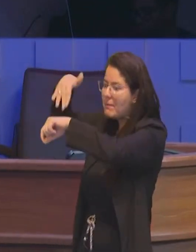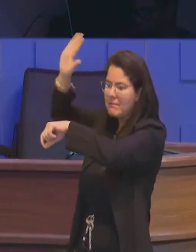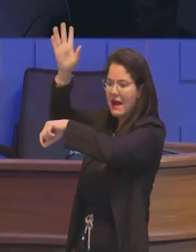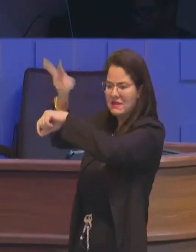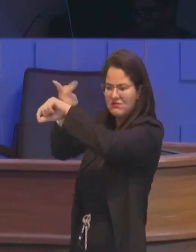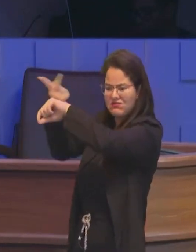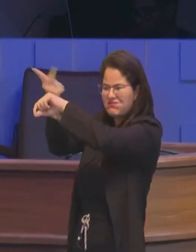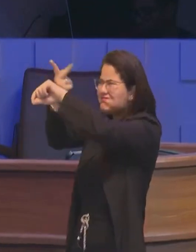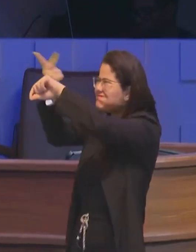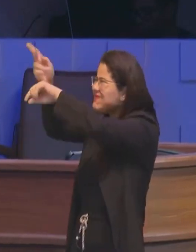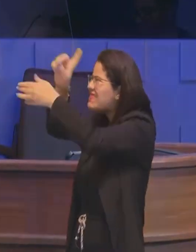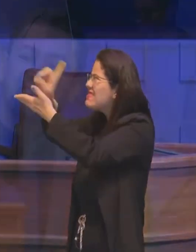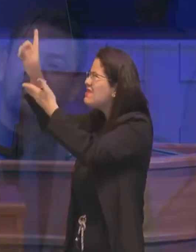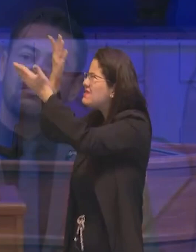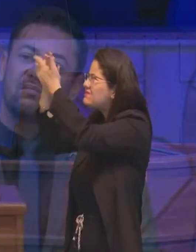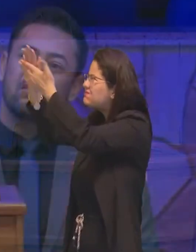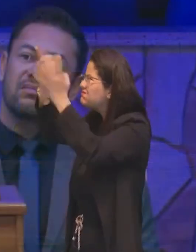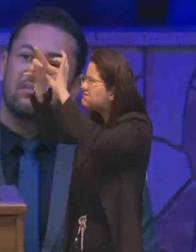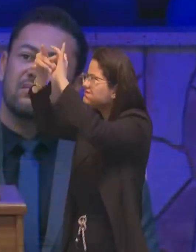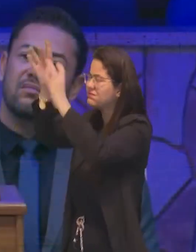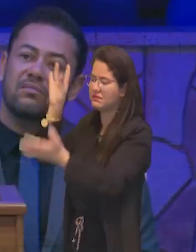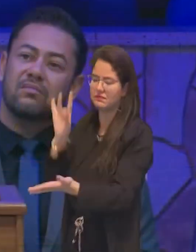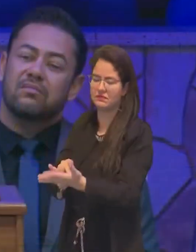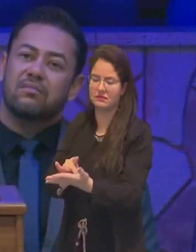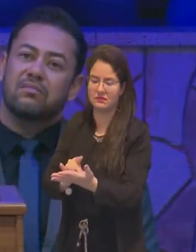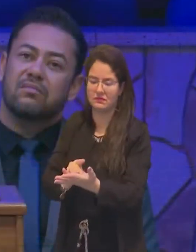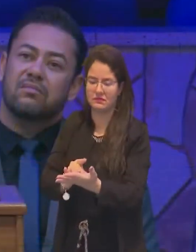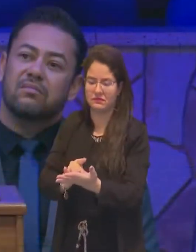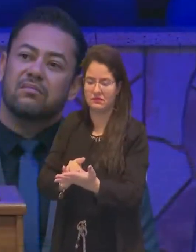coração? A prevenção do